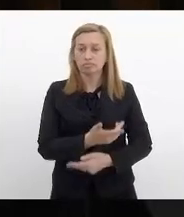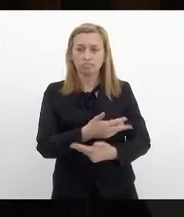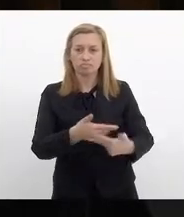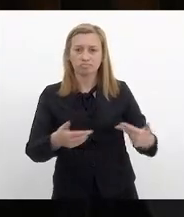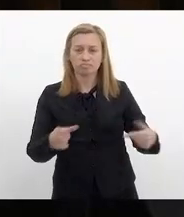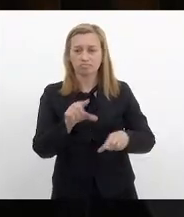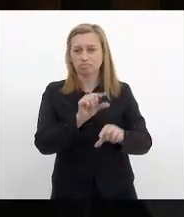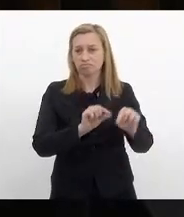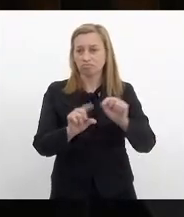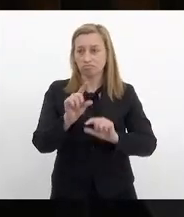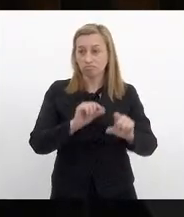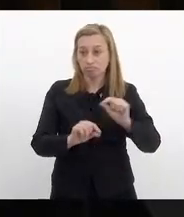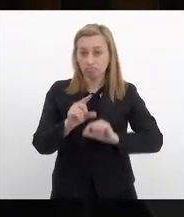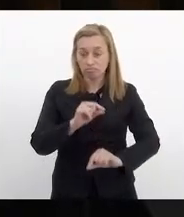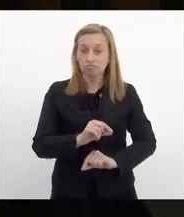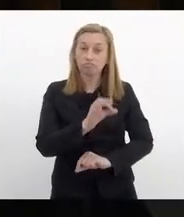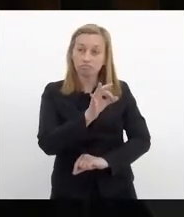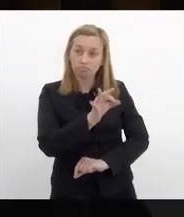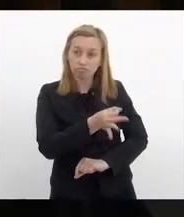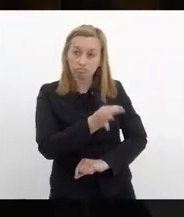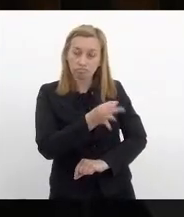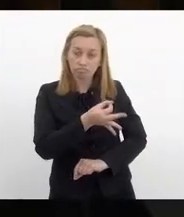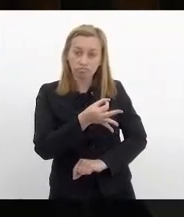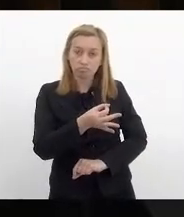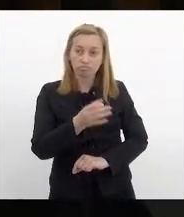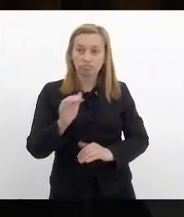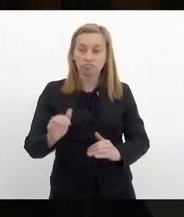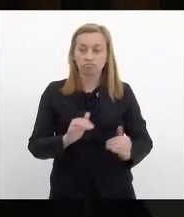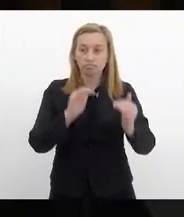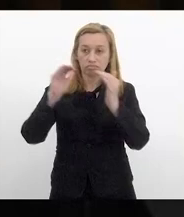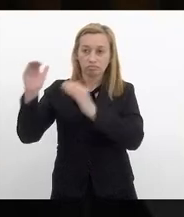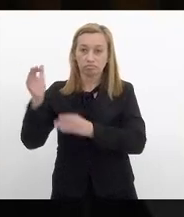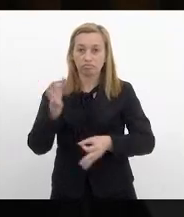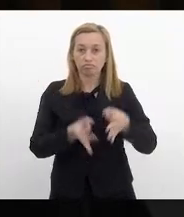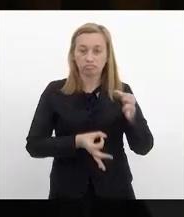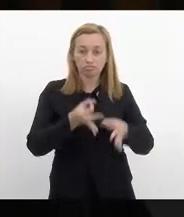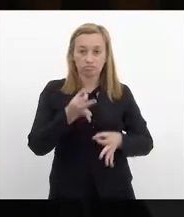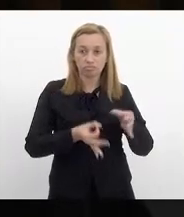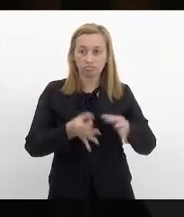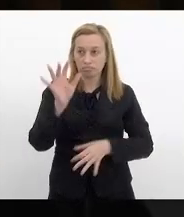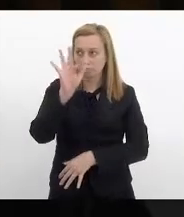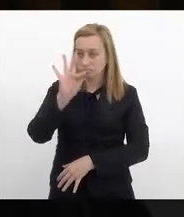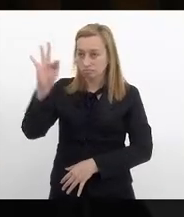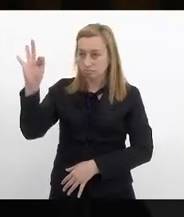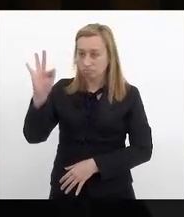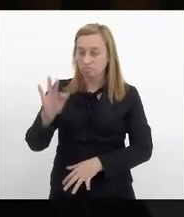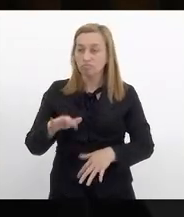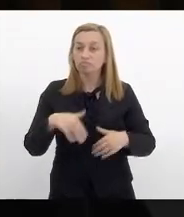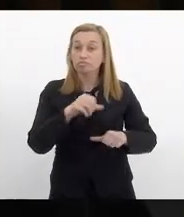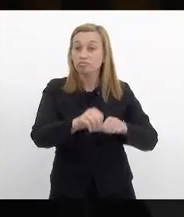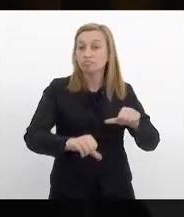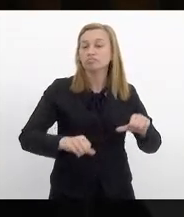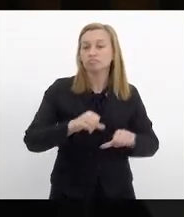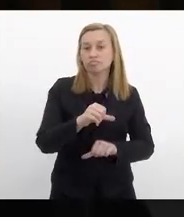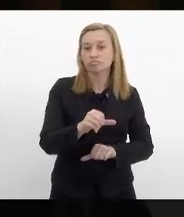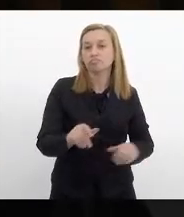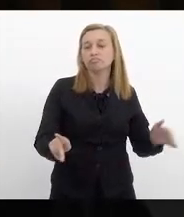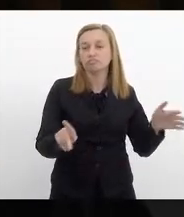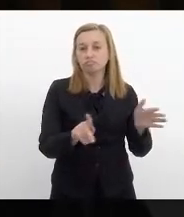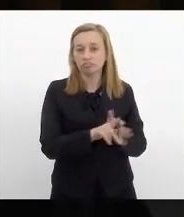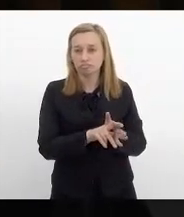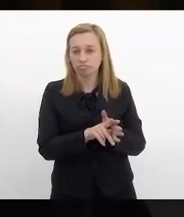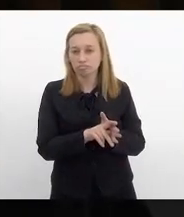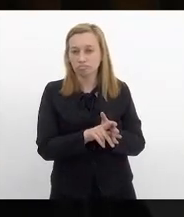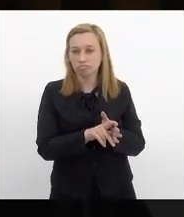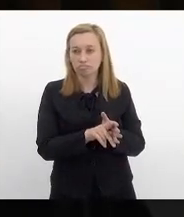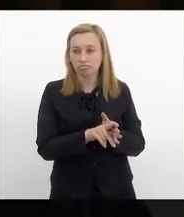decisões, inclusive do Supremo Tribunal Federal. Então, transformamos o projeto